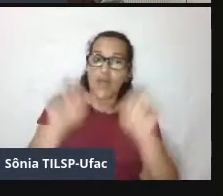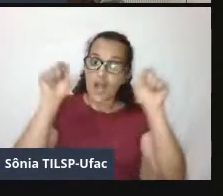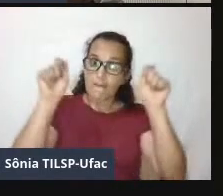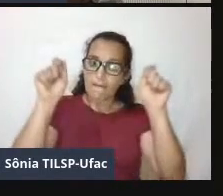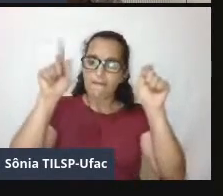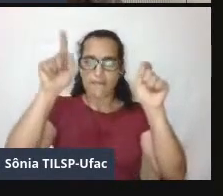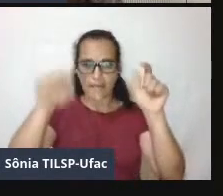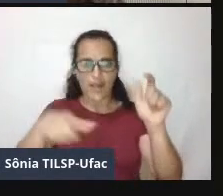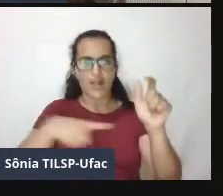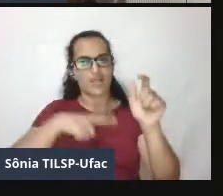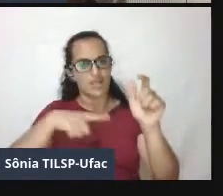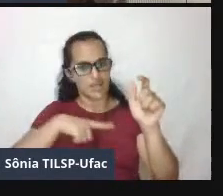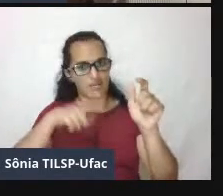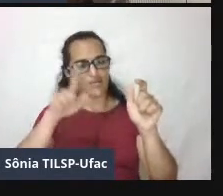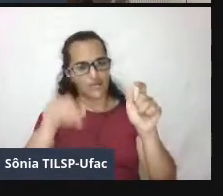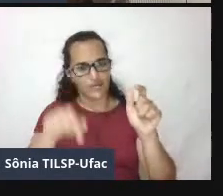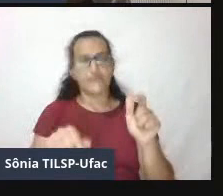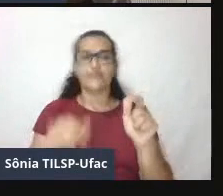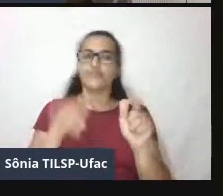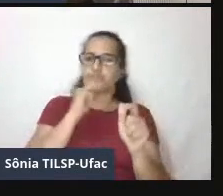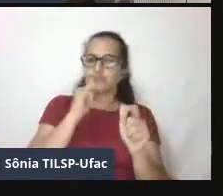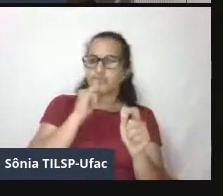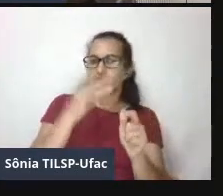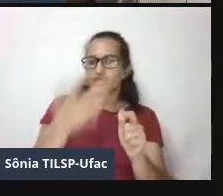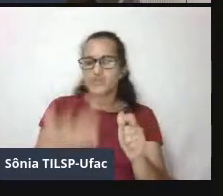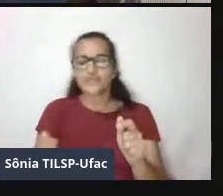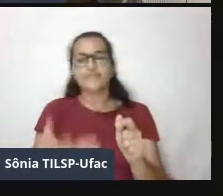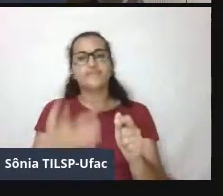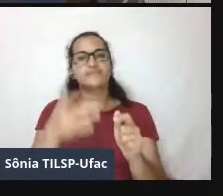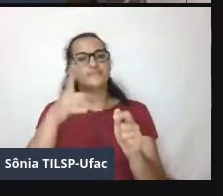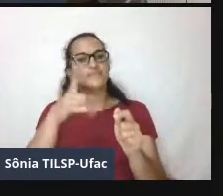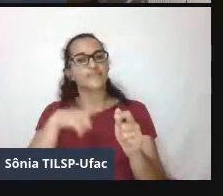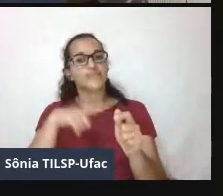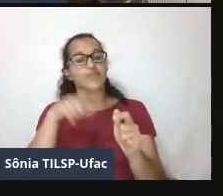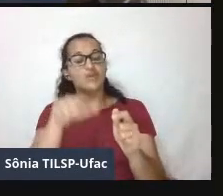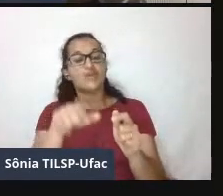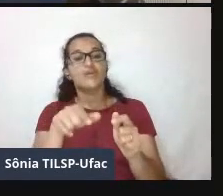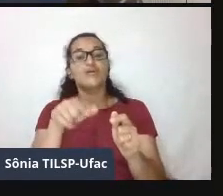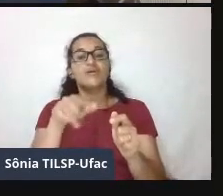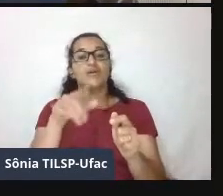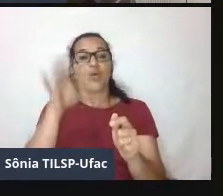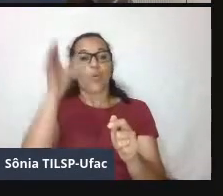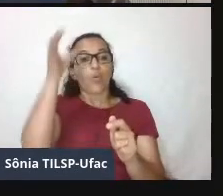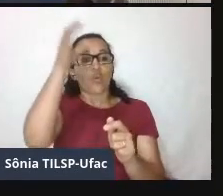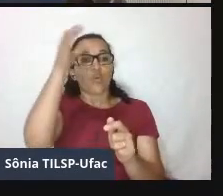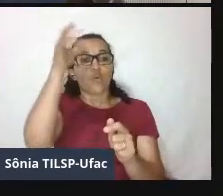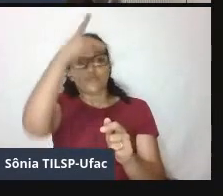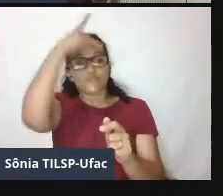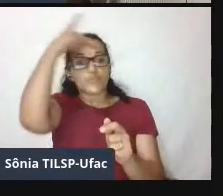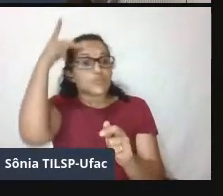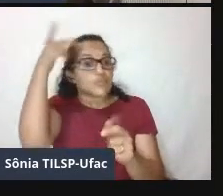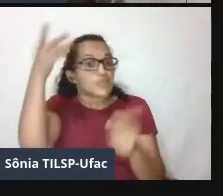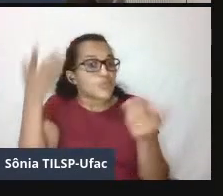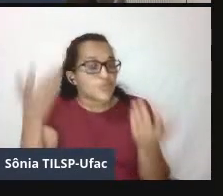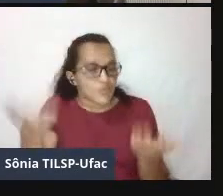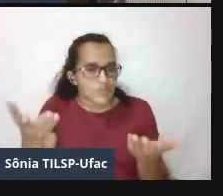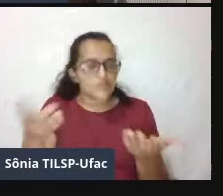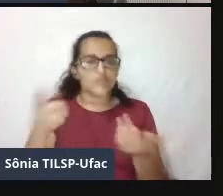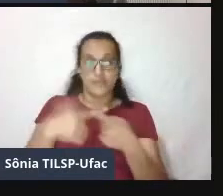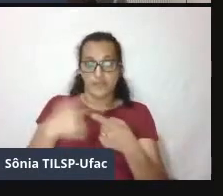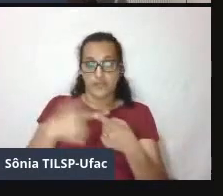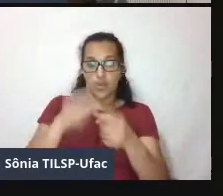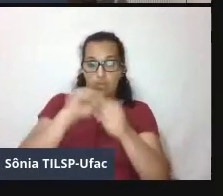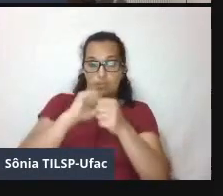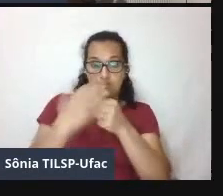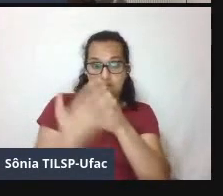existem momentos em que você tem que lançar mão do desespero e tentar conscientizar as pessoas. Na fase aguda da Covid-19, quando o